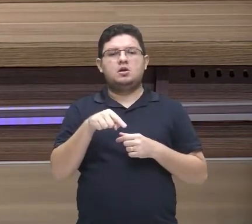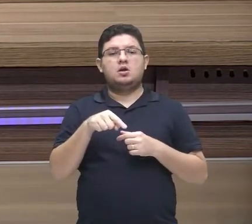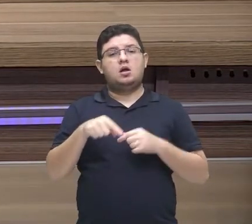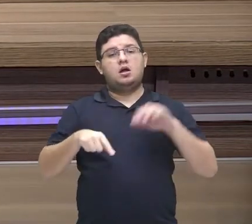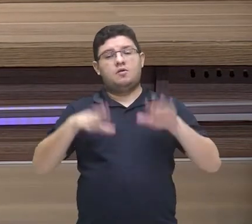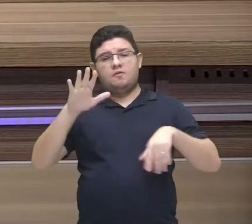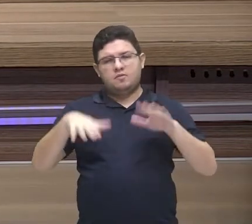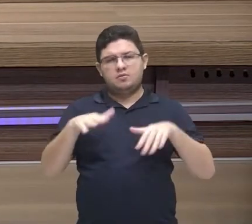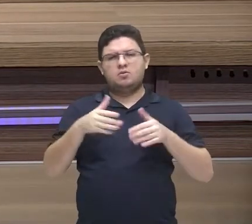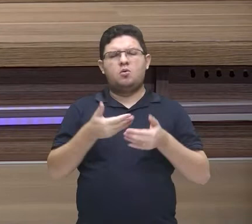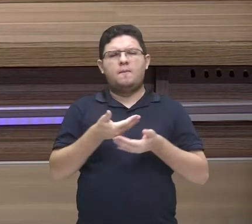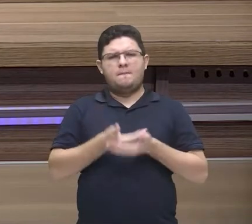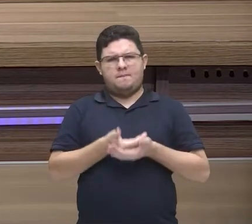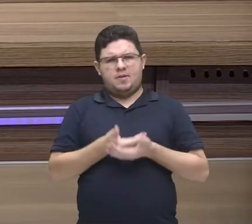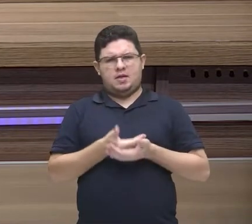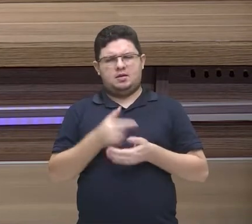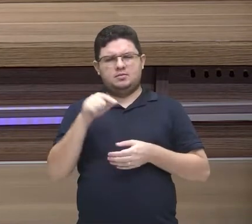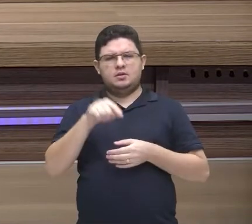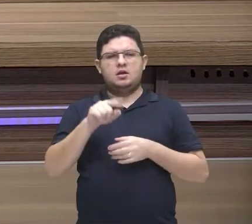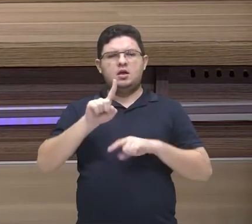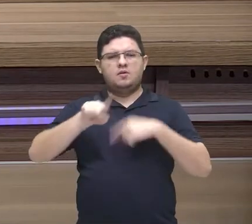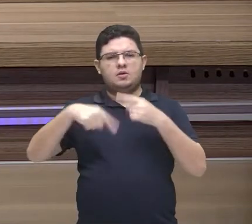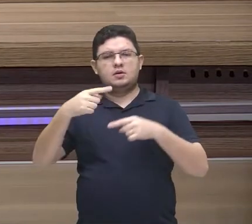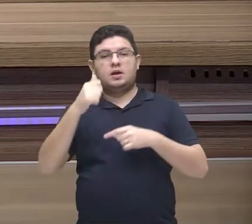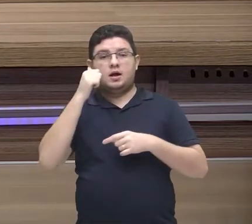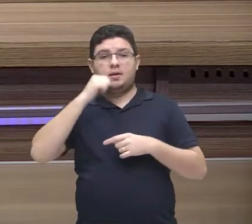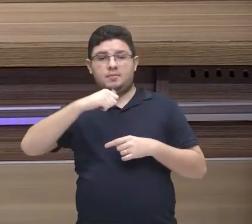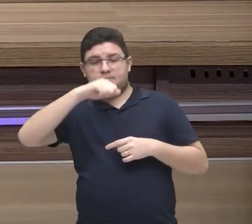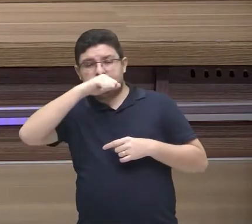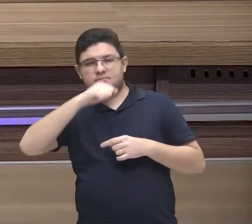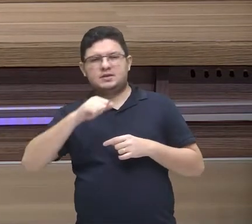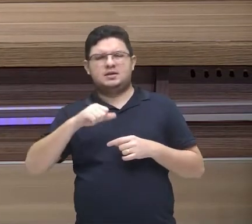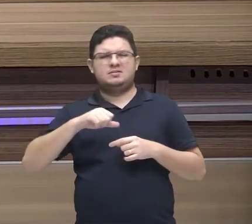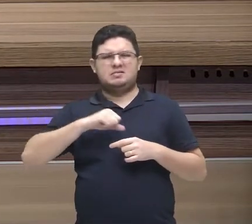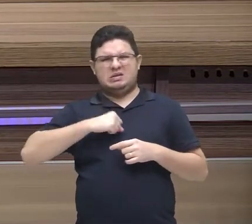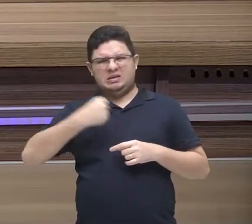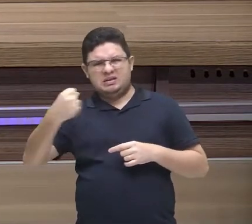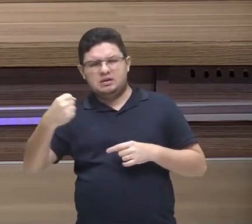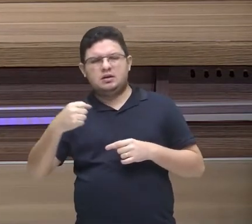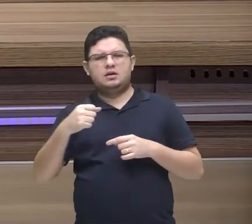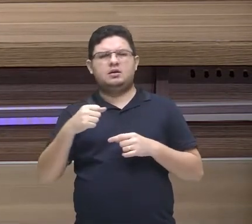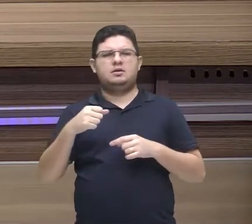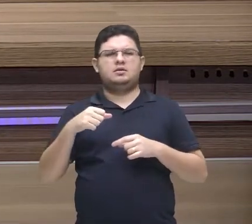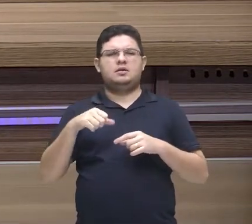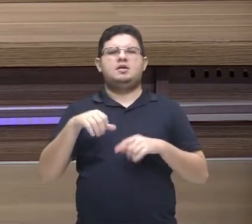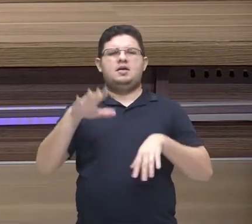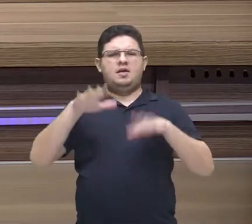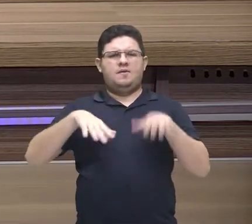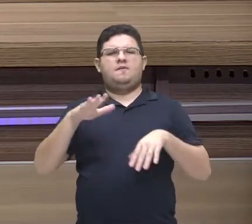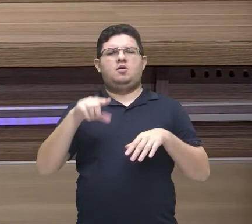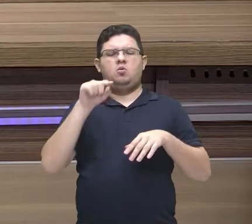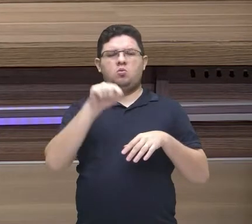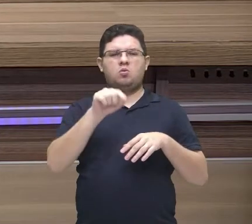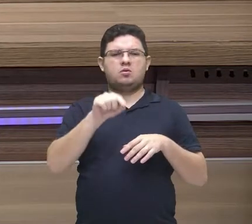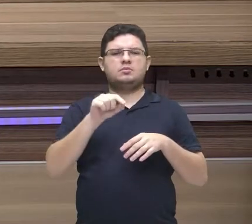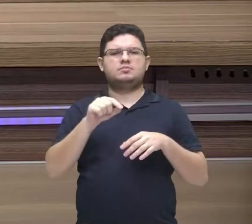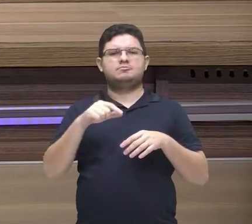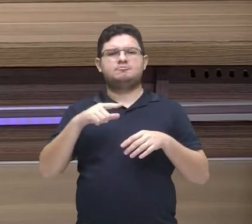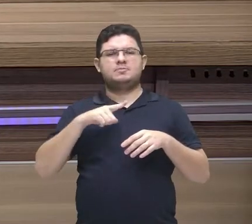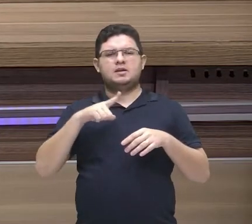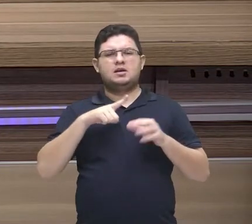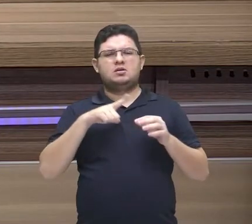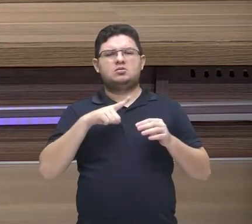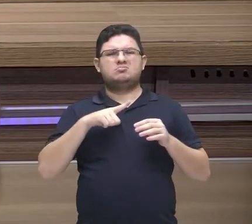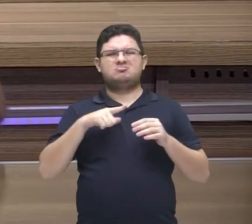se revolta, tem outro trauma emocional, brigam com ele, querem botar para fora, querem que ela assuma uma coisa que ela não tem culpa,